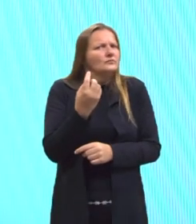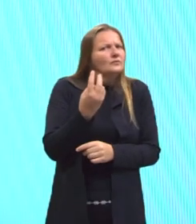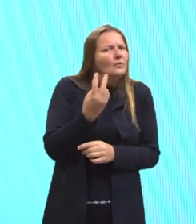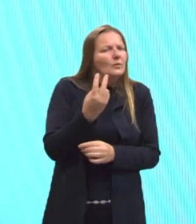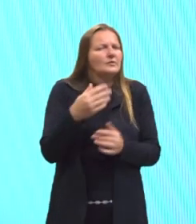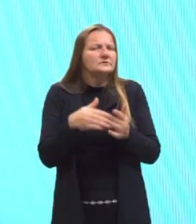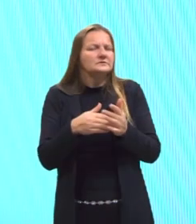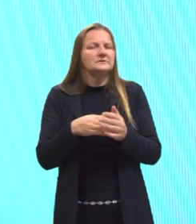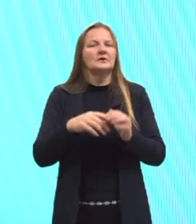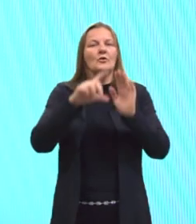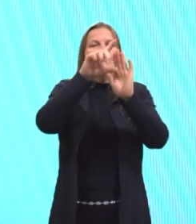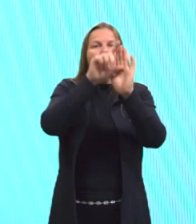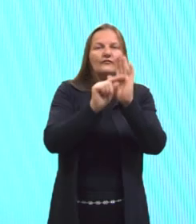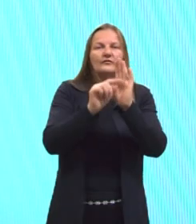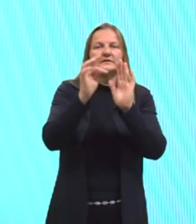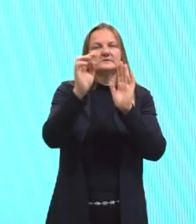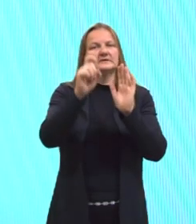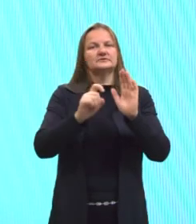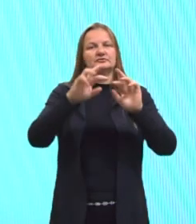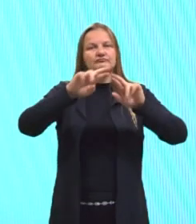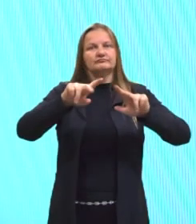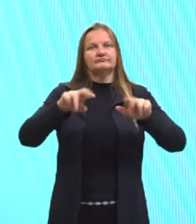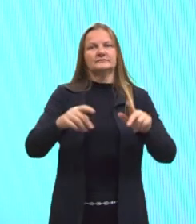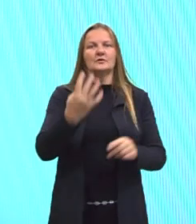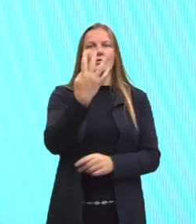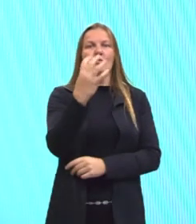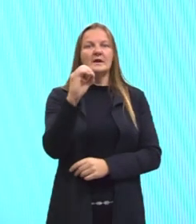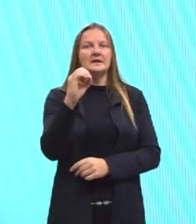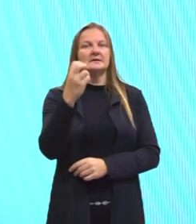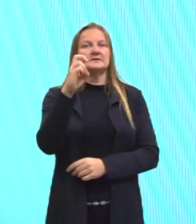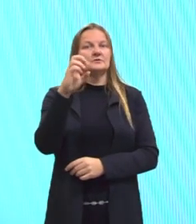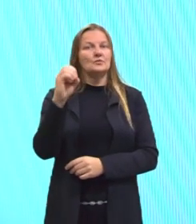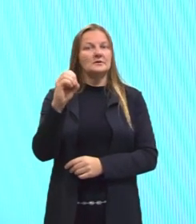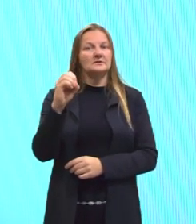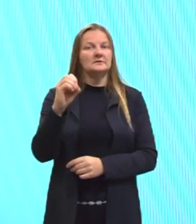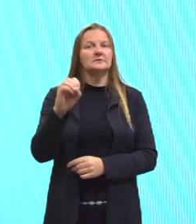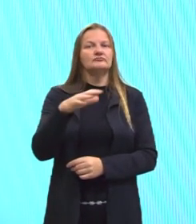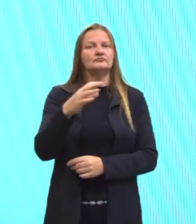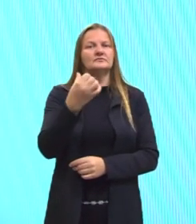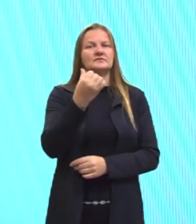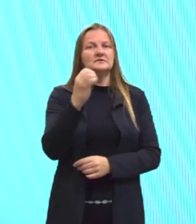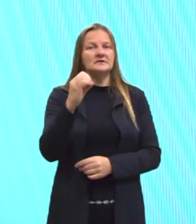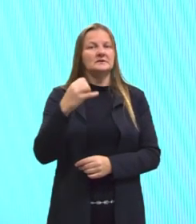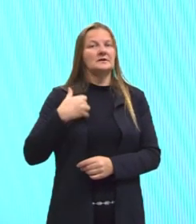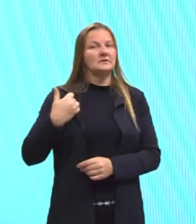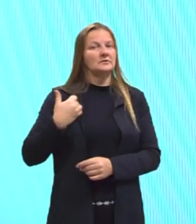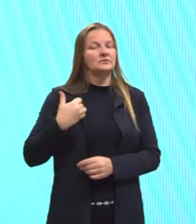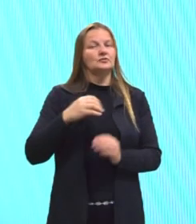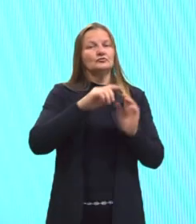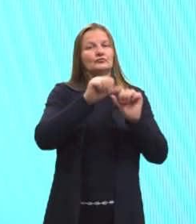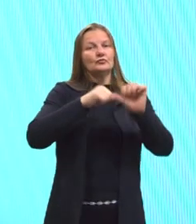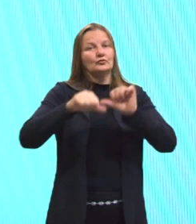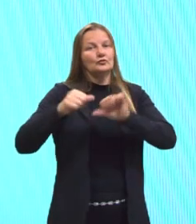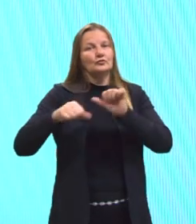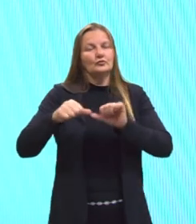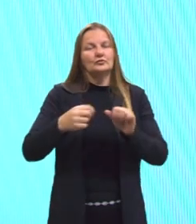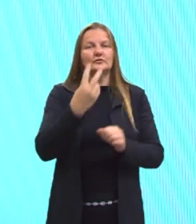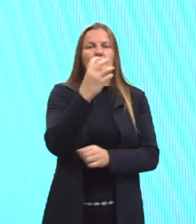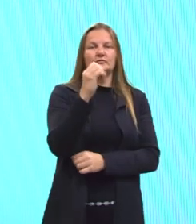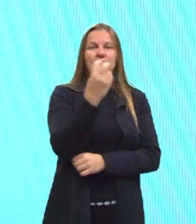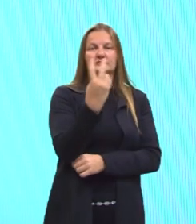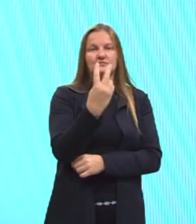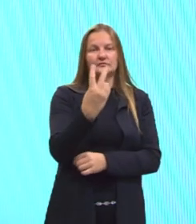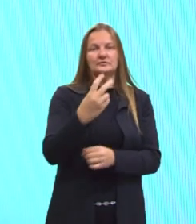drasticamente aí em poucos anos tá 40 50 né 50 60 anos agora nós estamos no ano